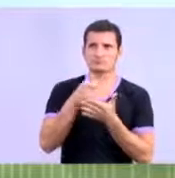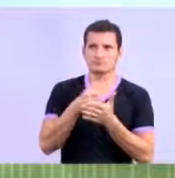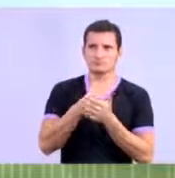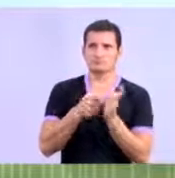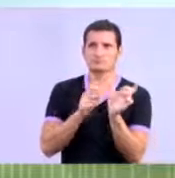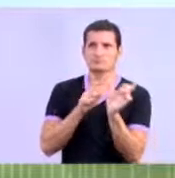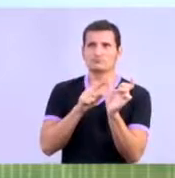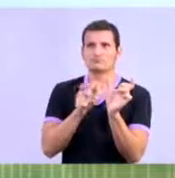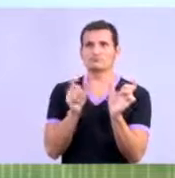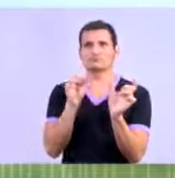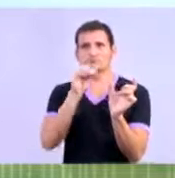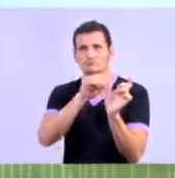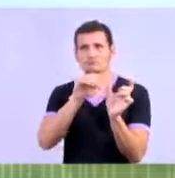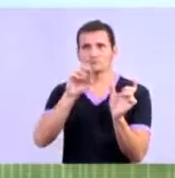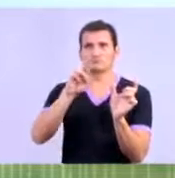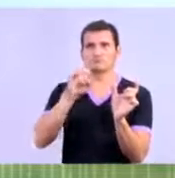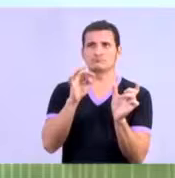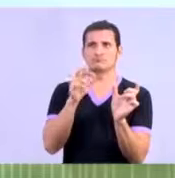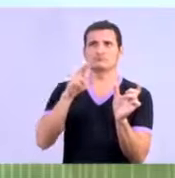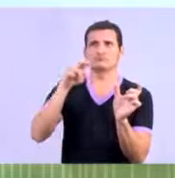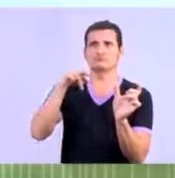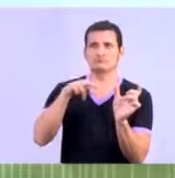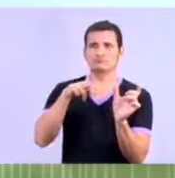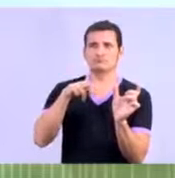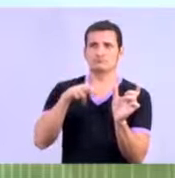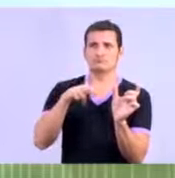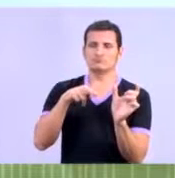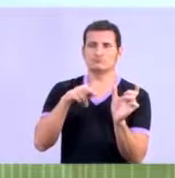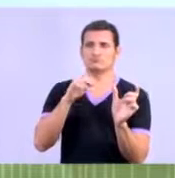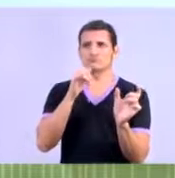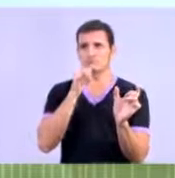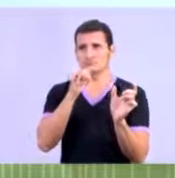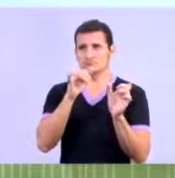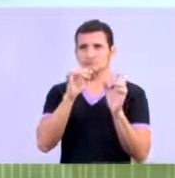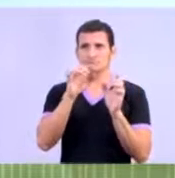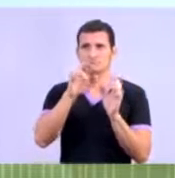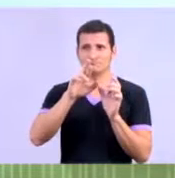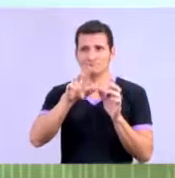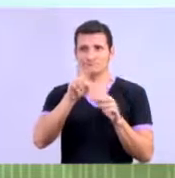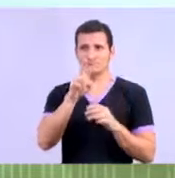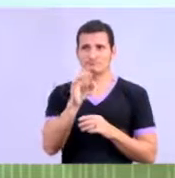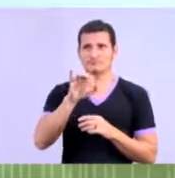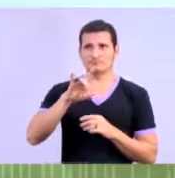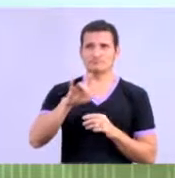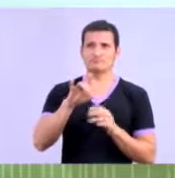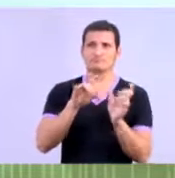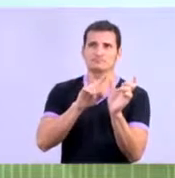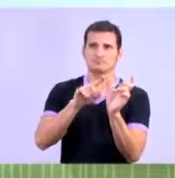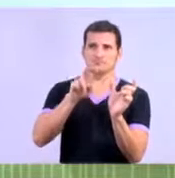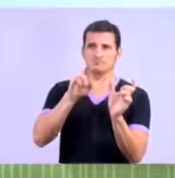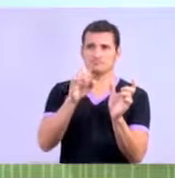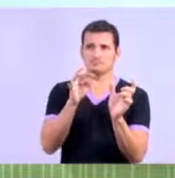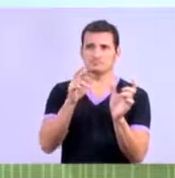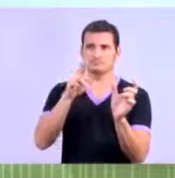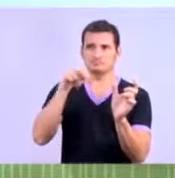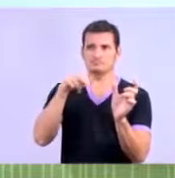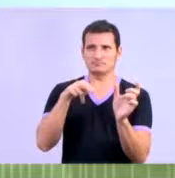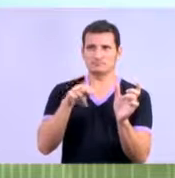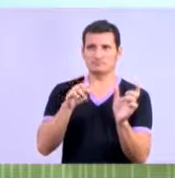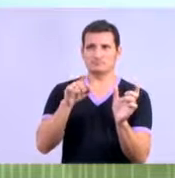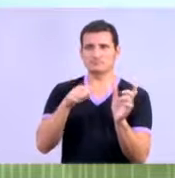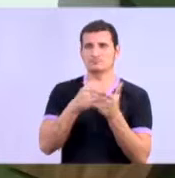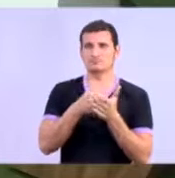definir um return. Definiu qualquer coisa diferente de void, qualquer método diferente de void, return é obrigatório. E como dica,